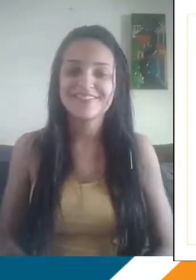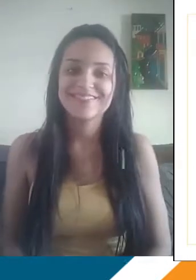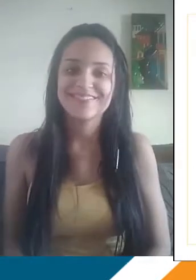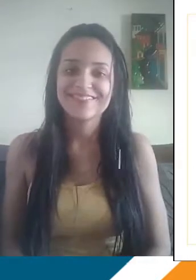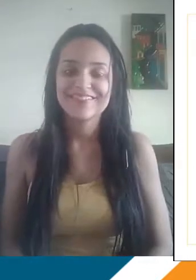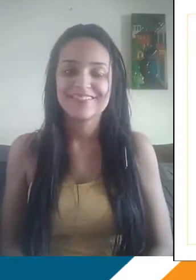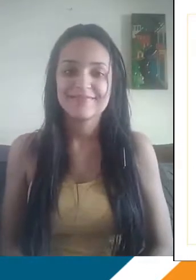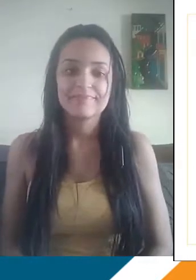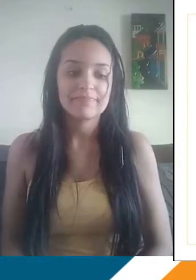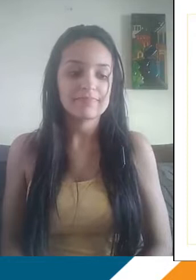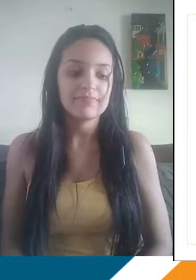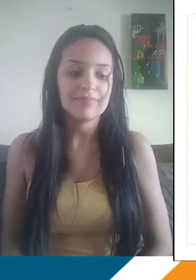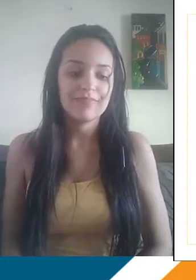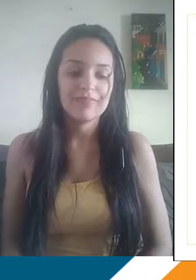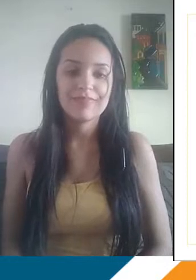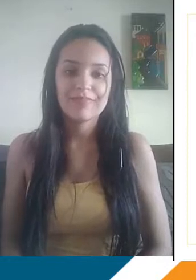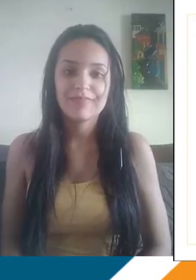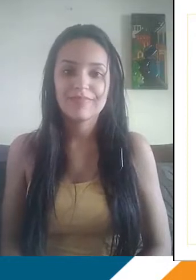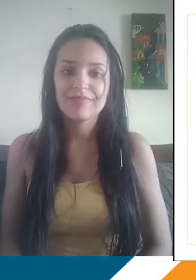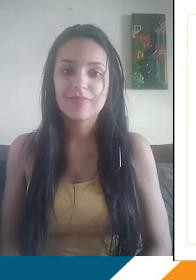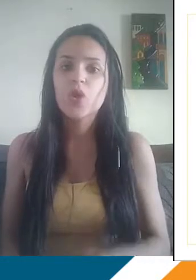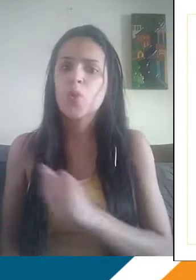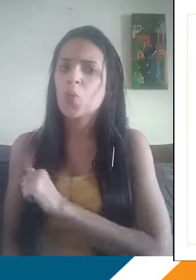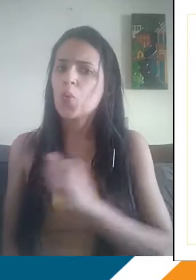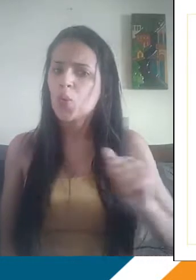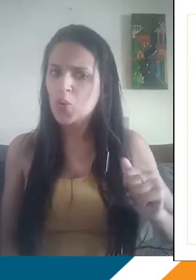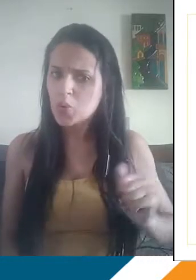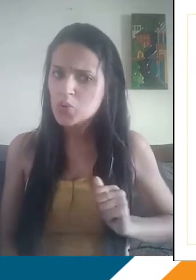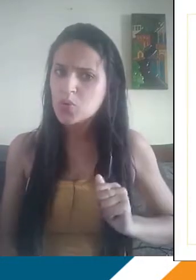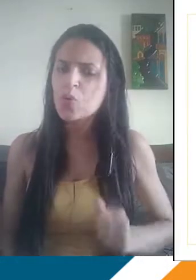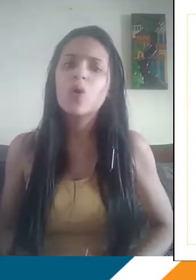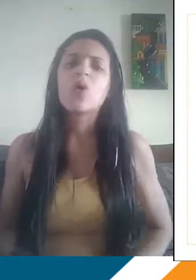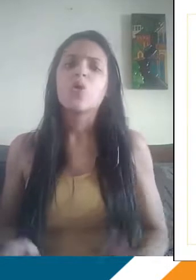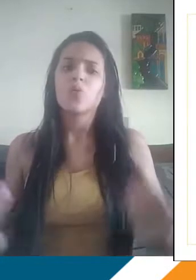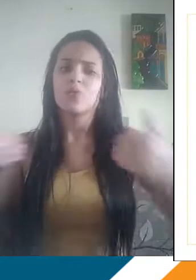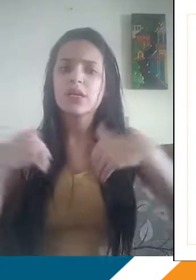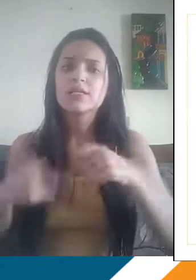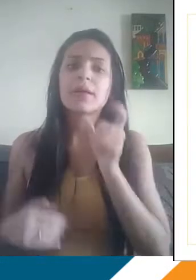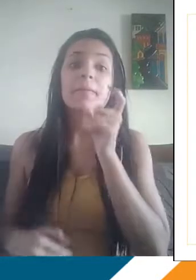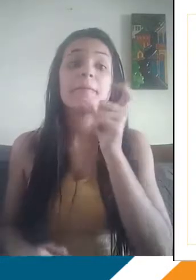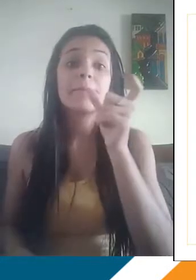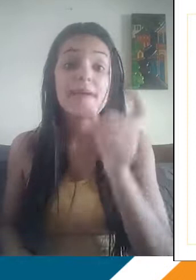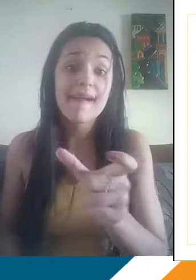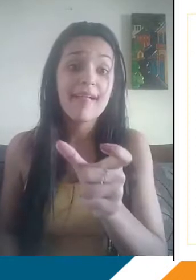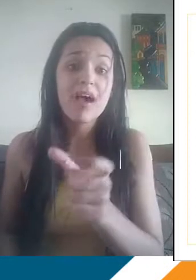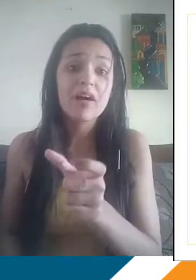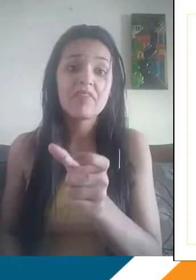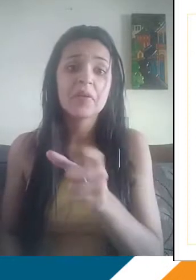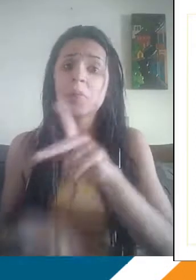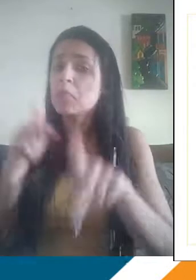de vista da linguagem, criando neologismos e usando também certas palavras de origem popular.